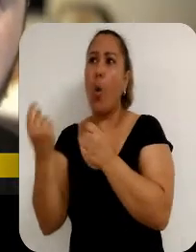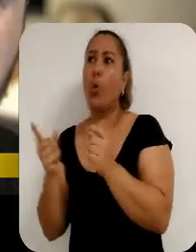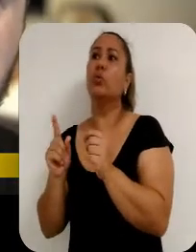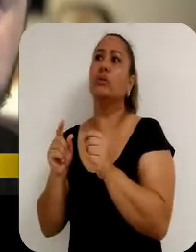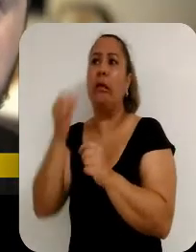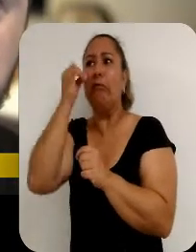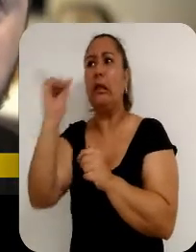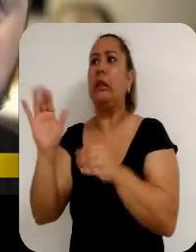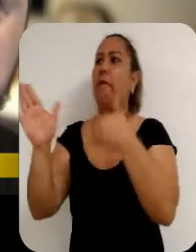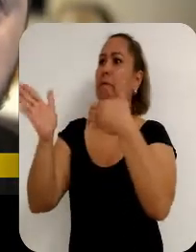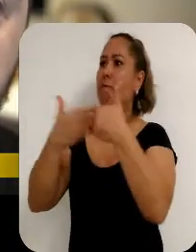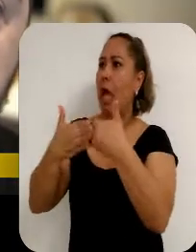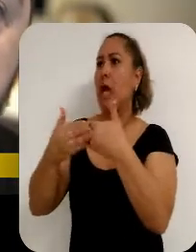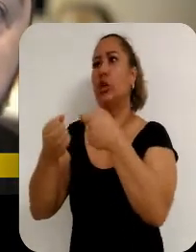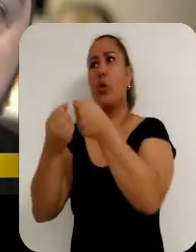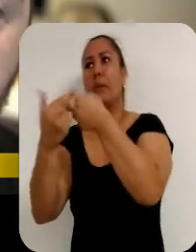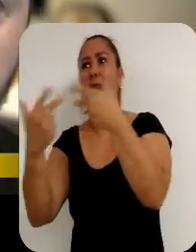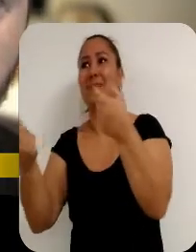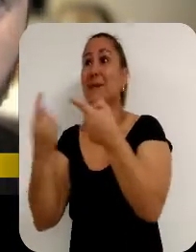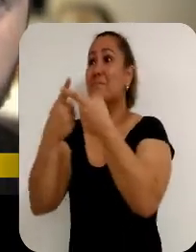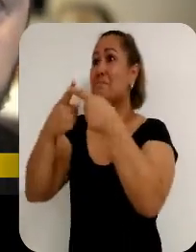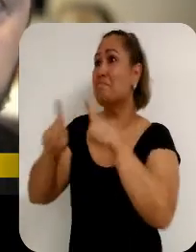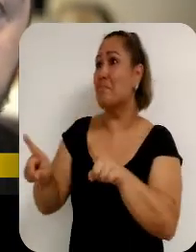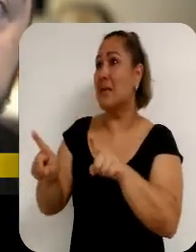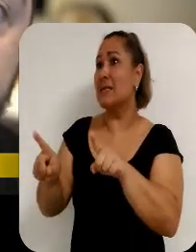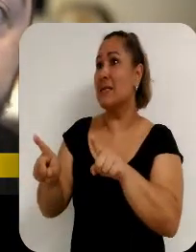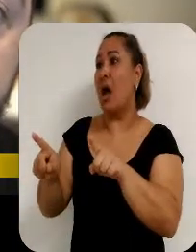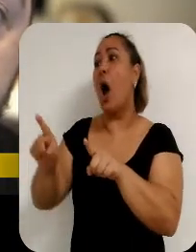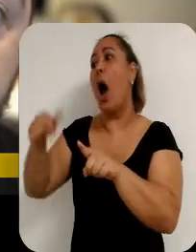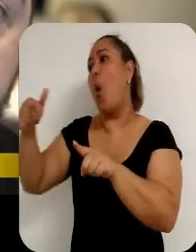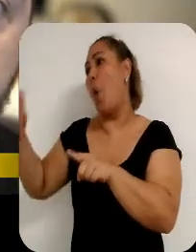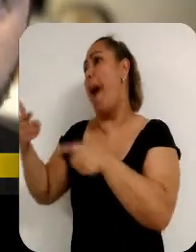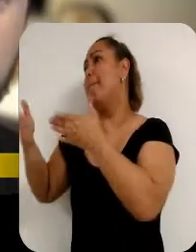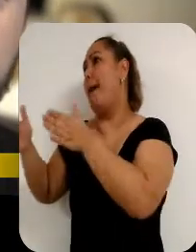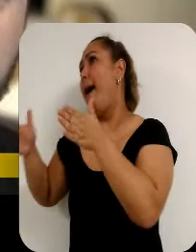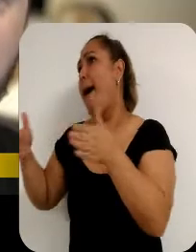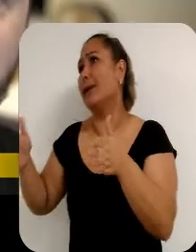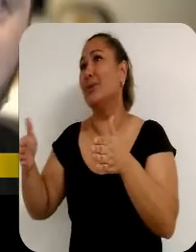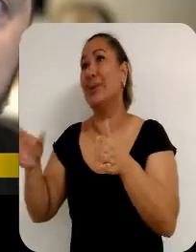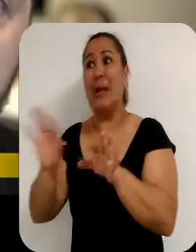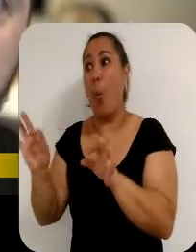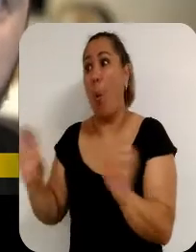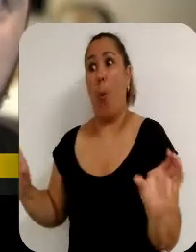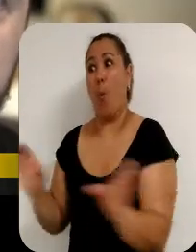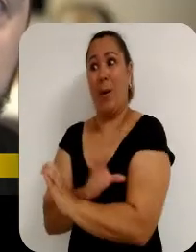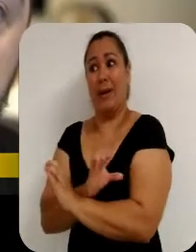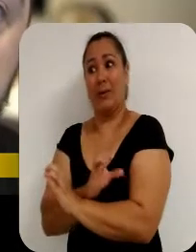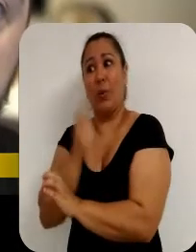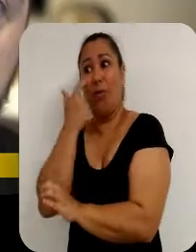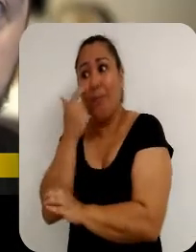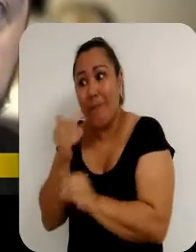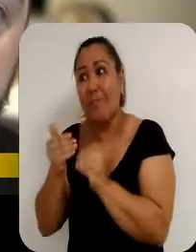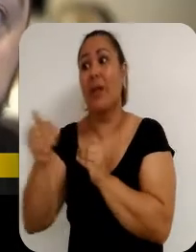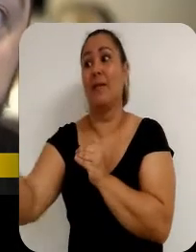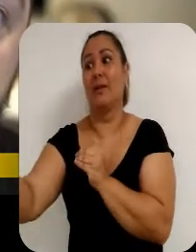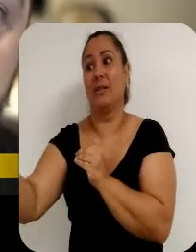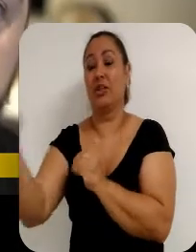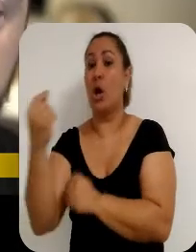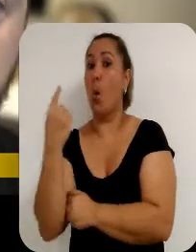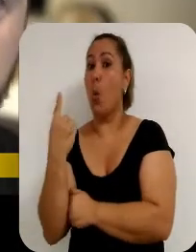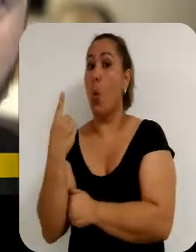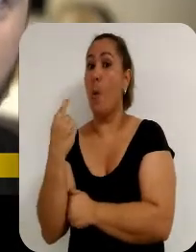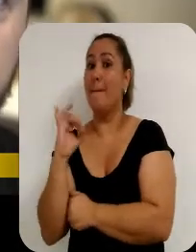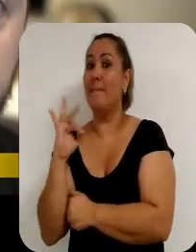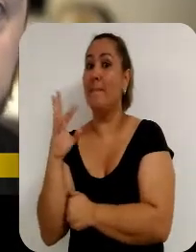coisas, mas não adota um cenário completo, o que a gente vê pela frente aqui é 1 milhão de pessoas